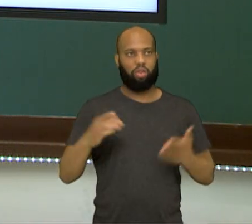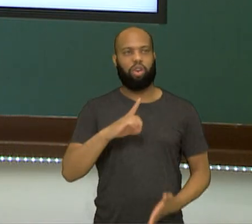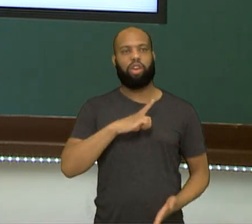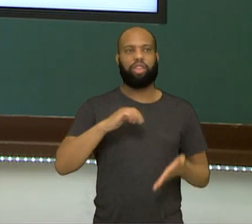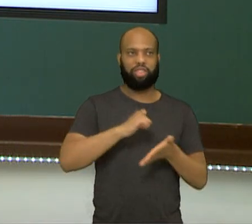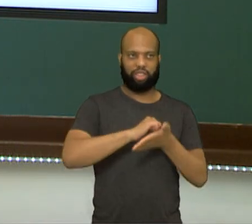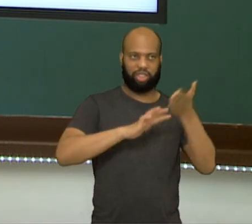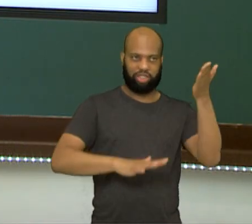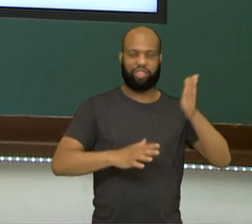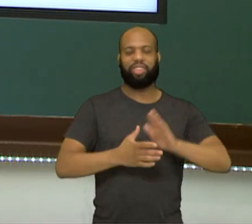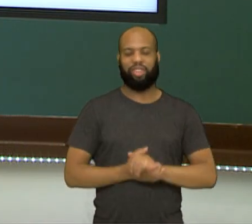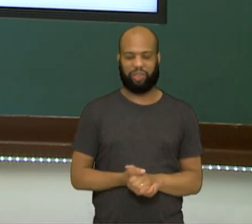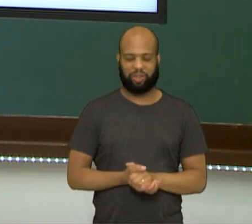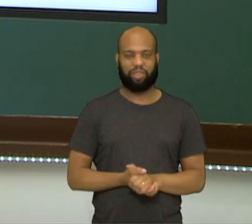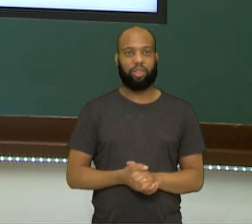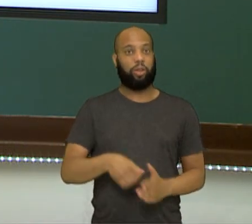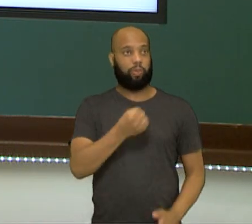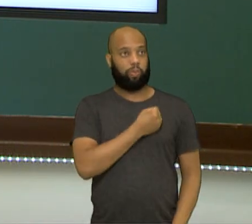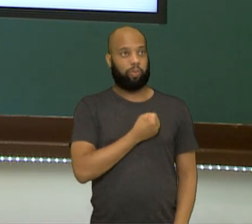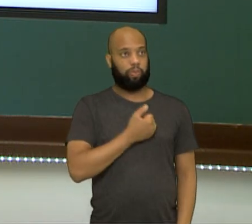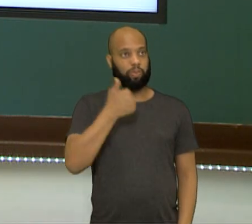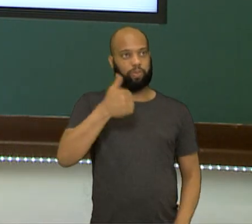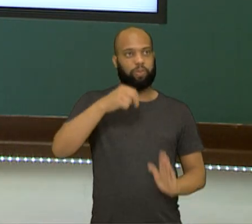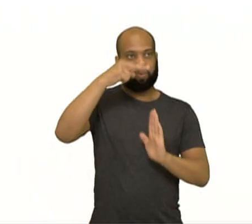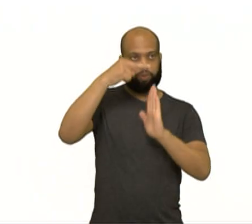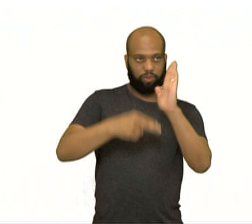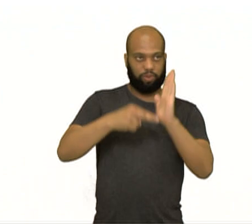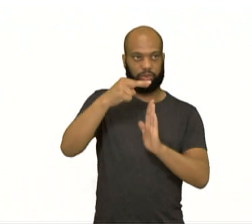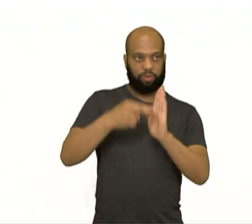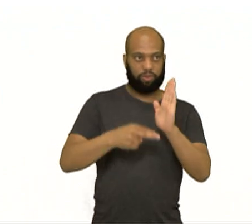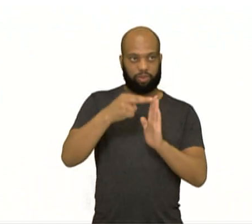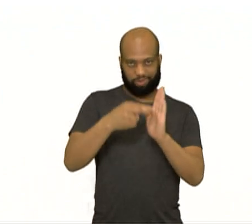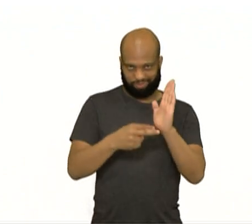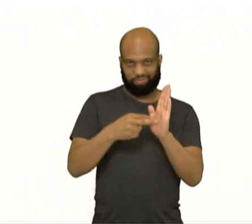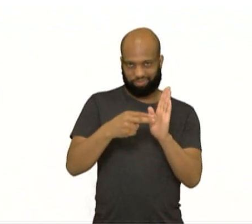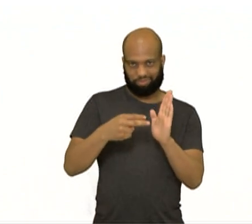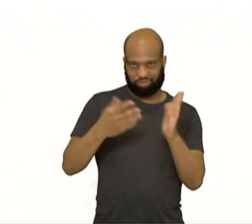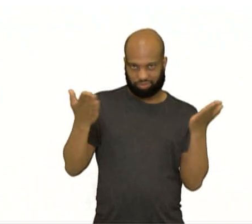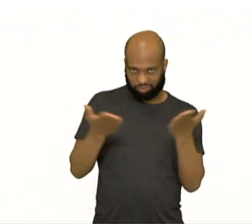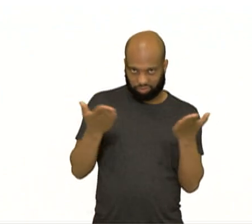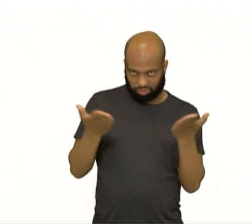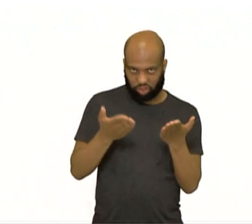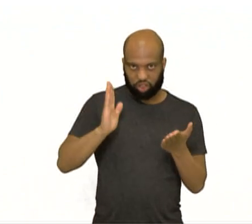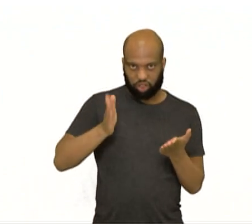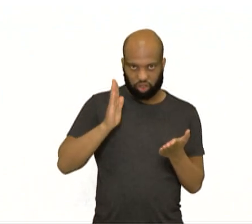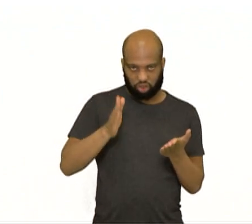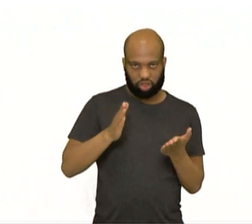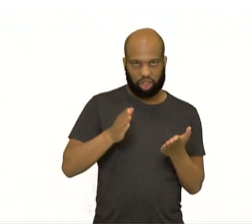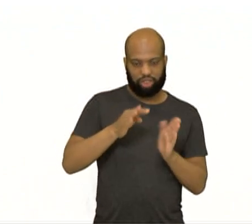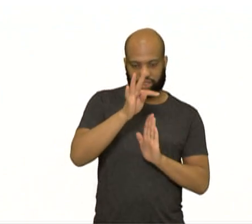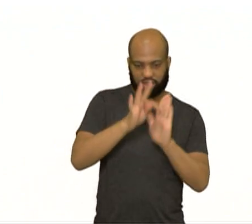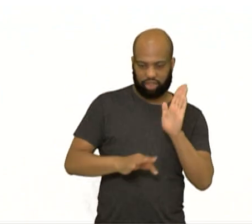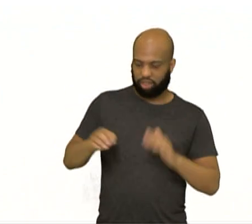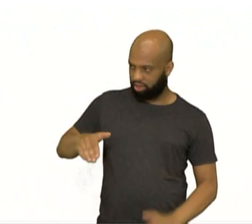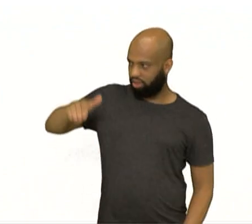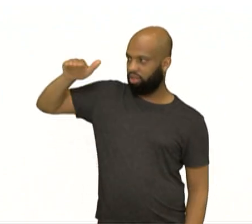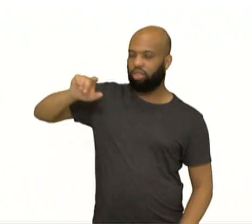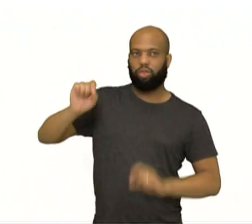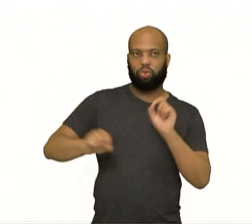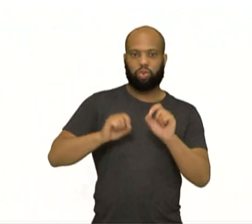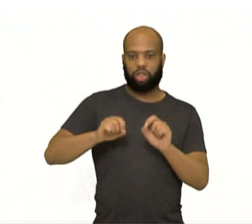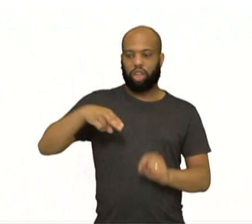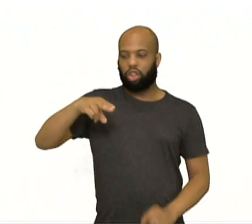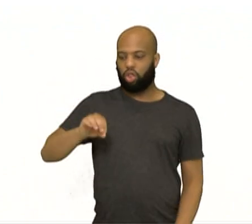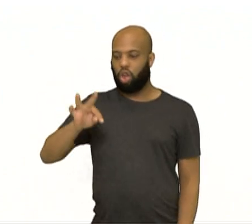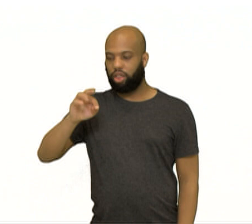uma atividade. Isso aí, vamos lá então. E você acabou de ler aqui, ó, o texto gente grande é uma nota ou